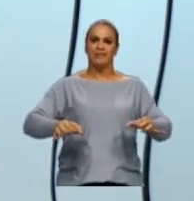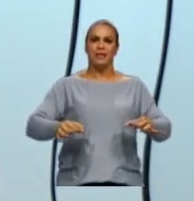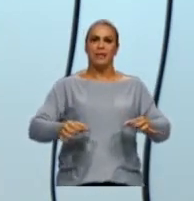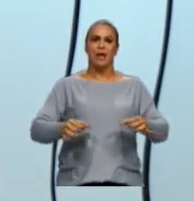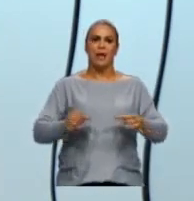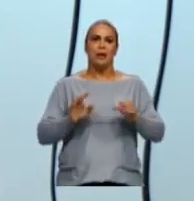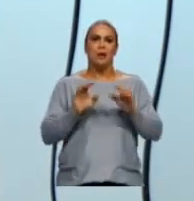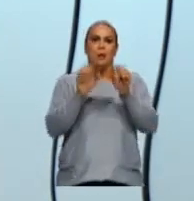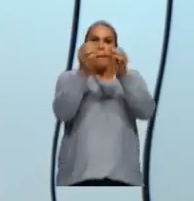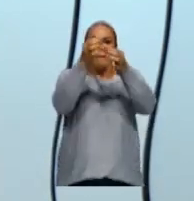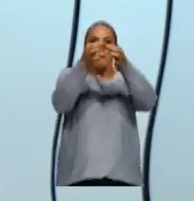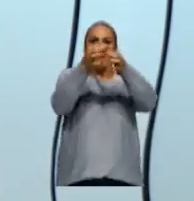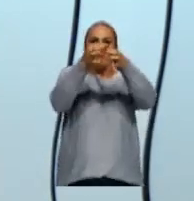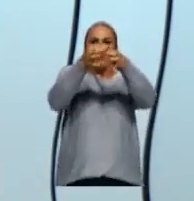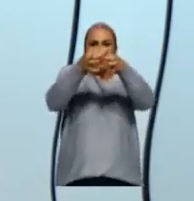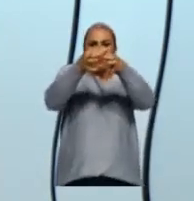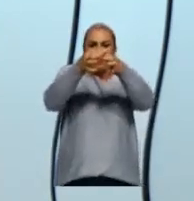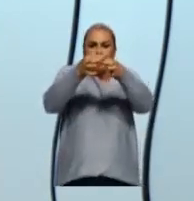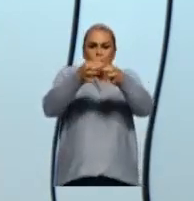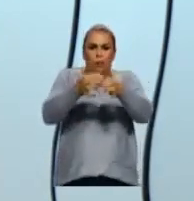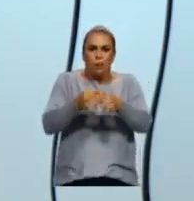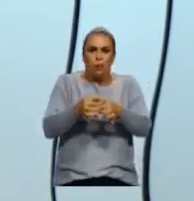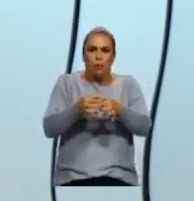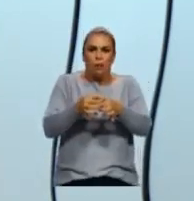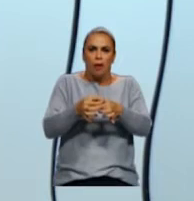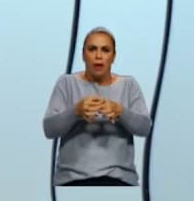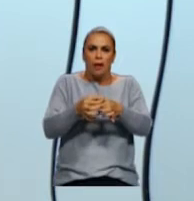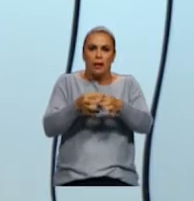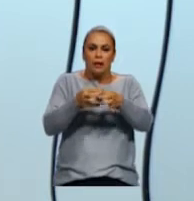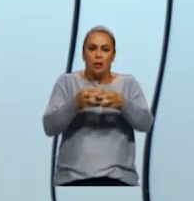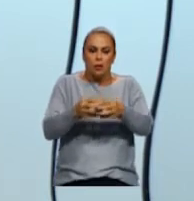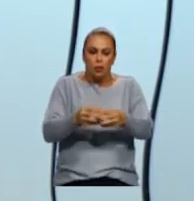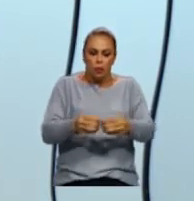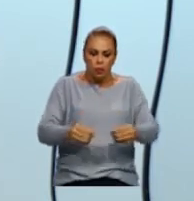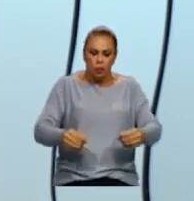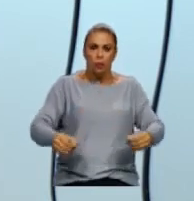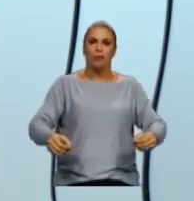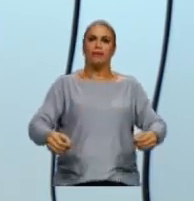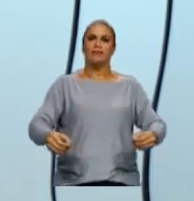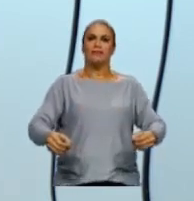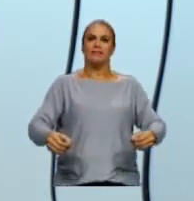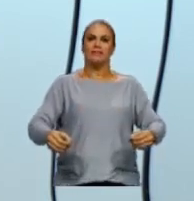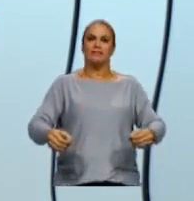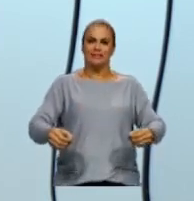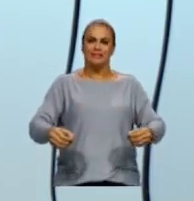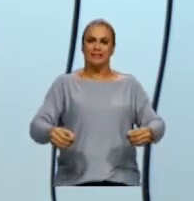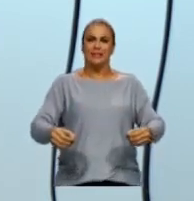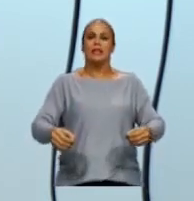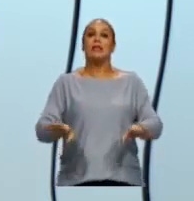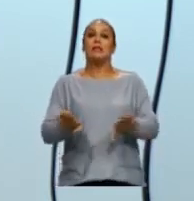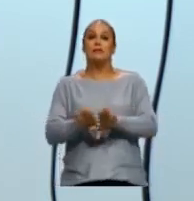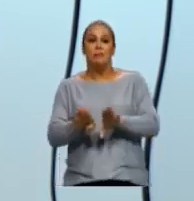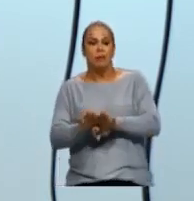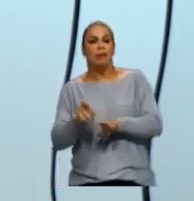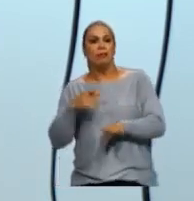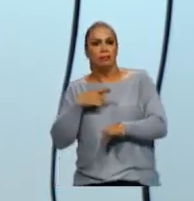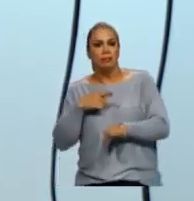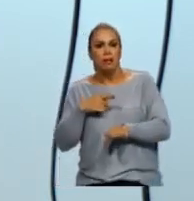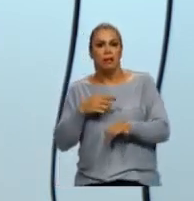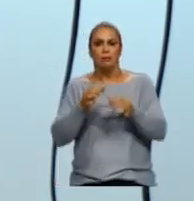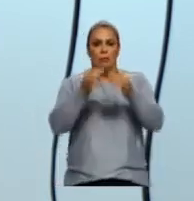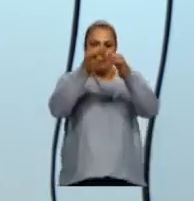que também o ar vai passar. Dos brônquios, nós vamos encontrar ainda outras ramificações, os brônquios eles